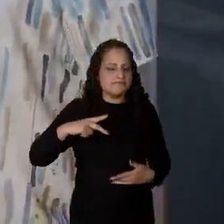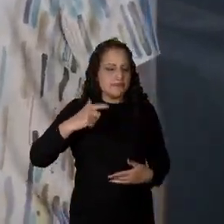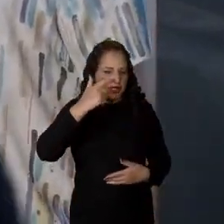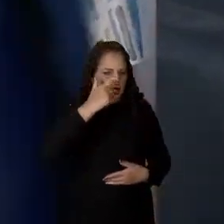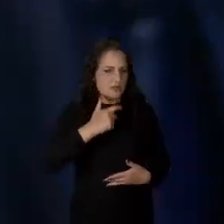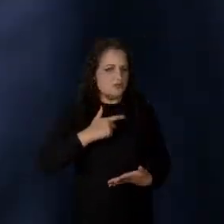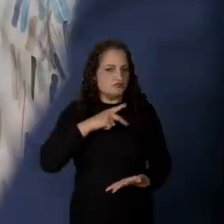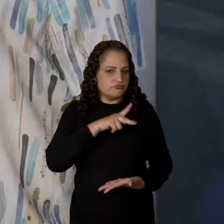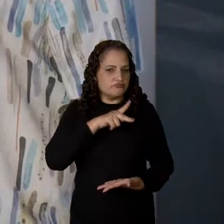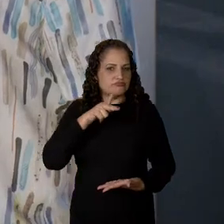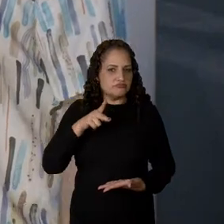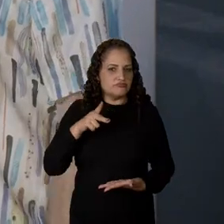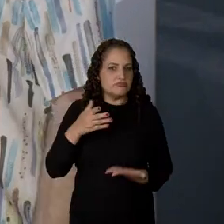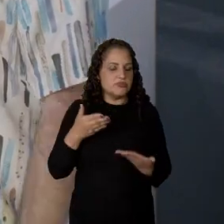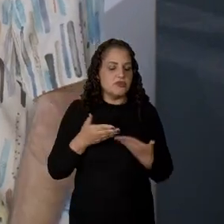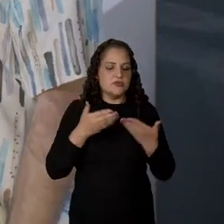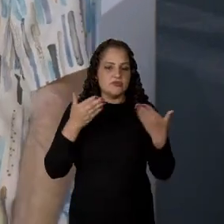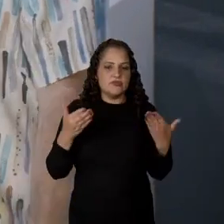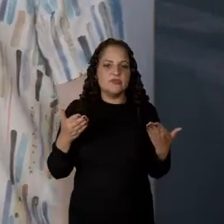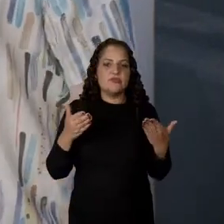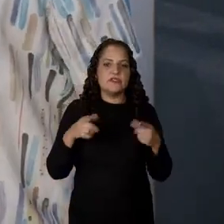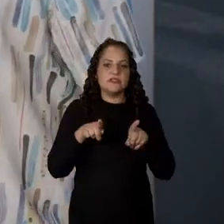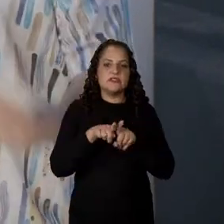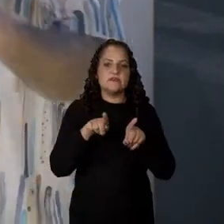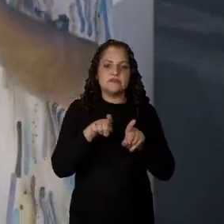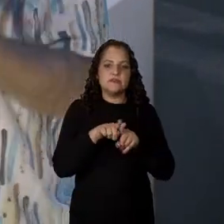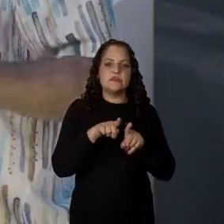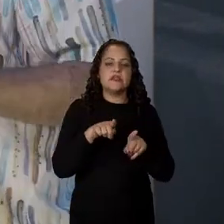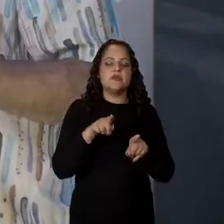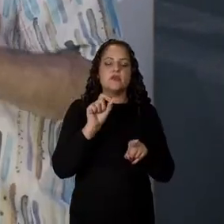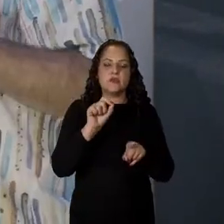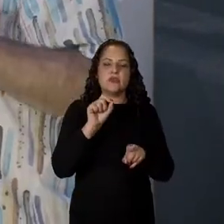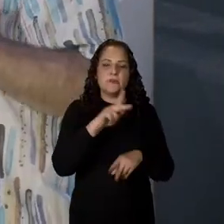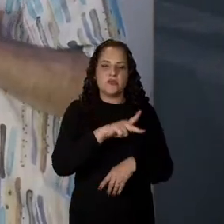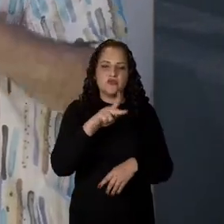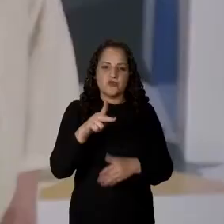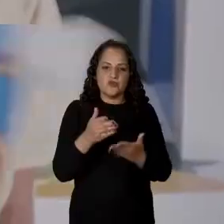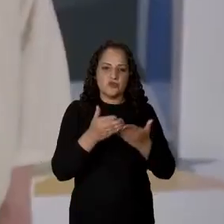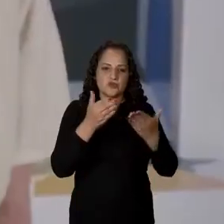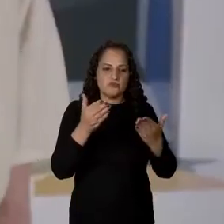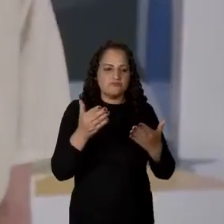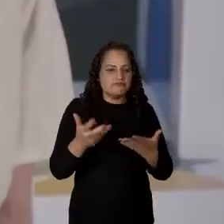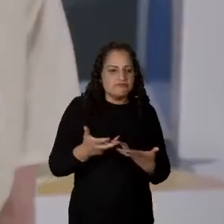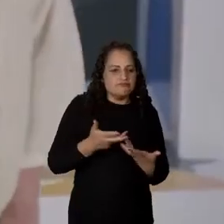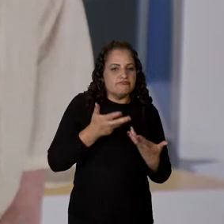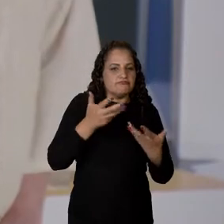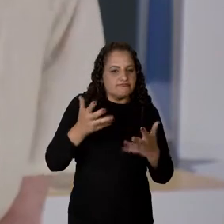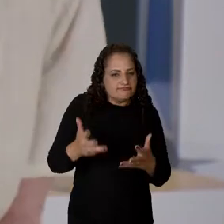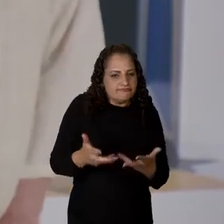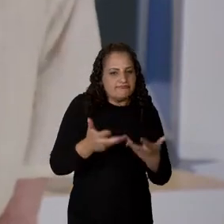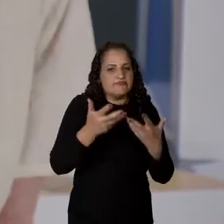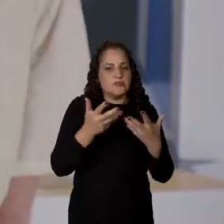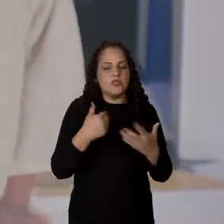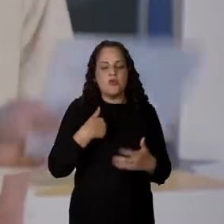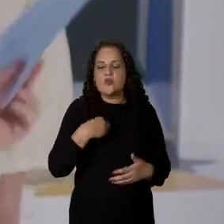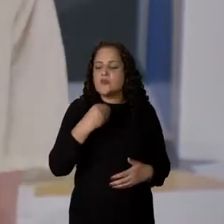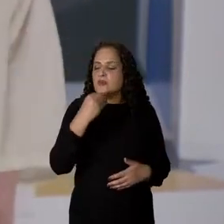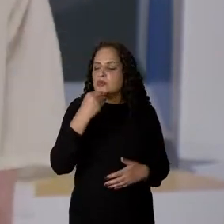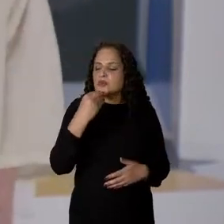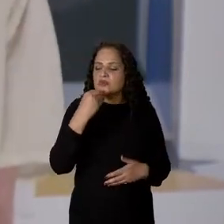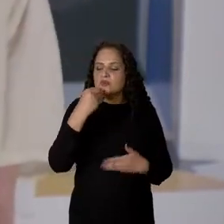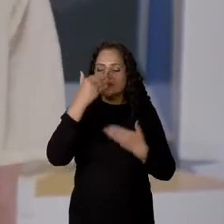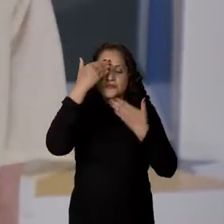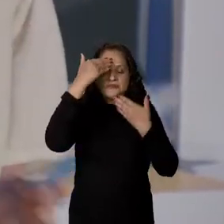professor, vocês realmente são inspiradores. Eu tive a oportunidade e eu agradeço demais